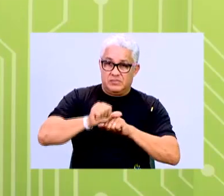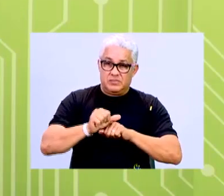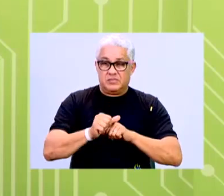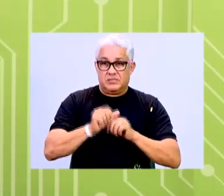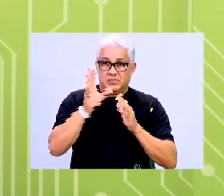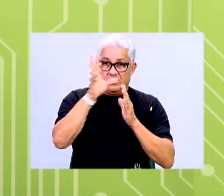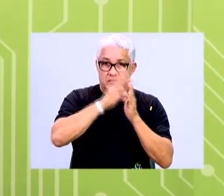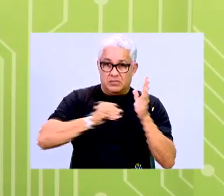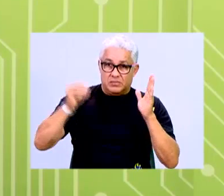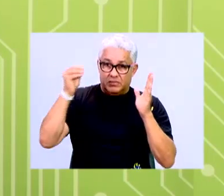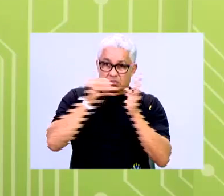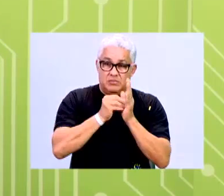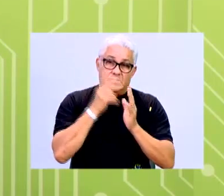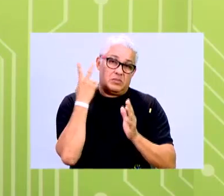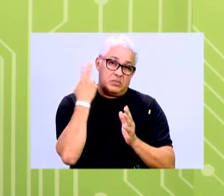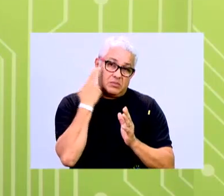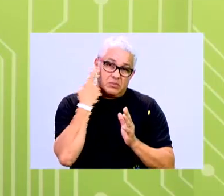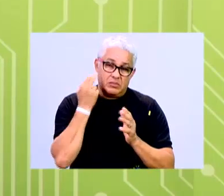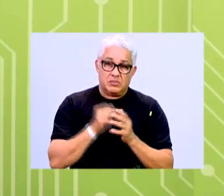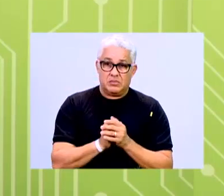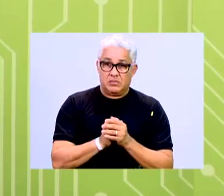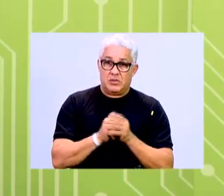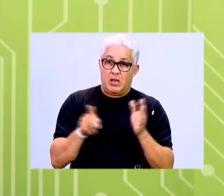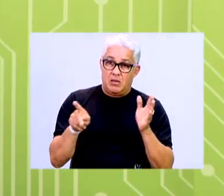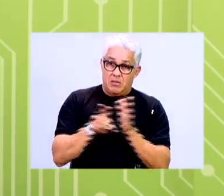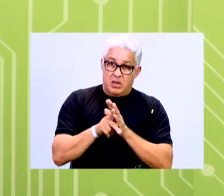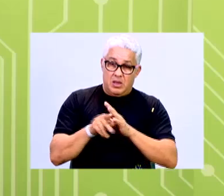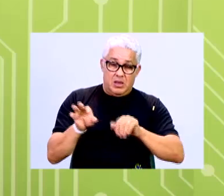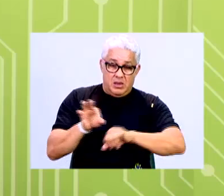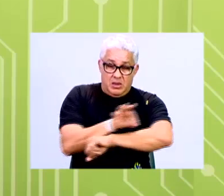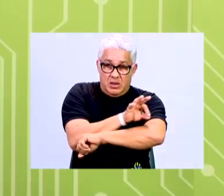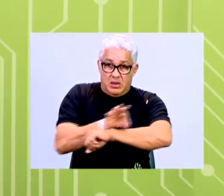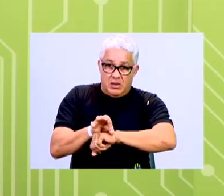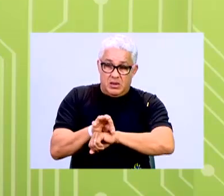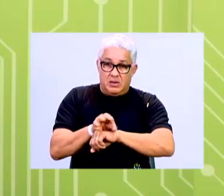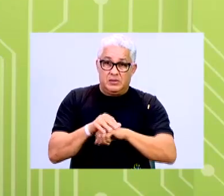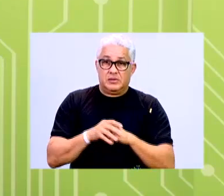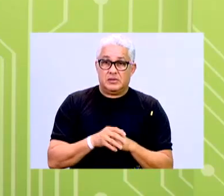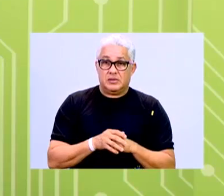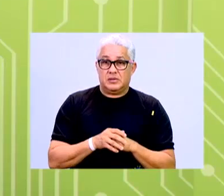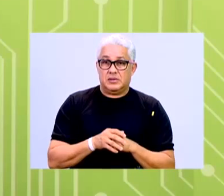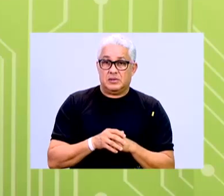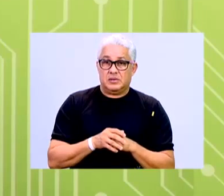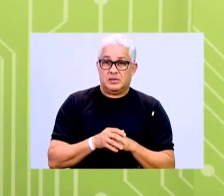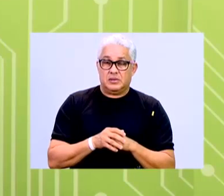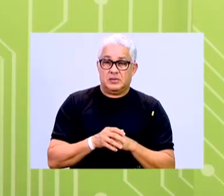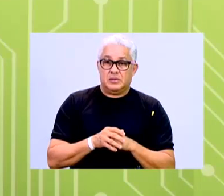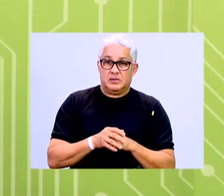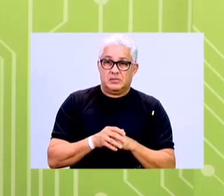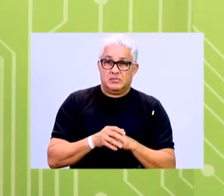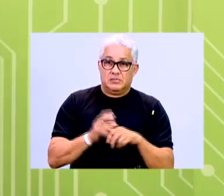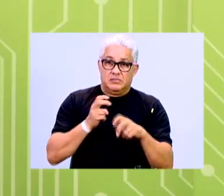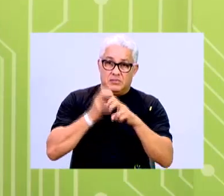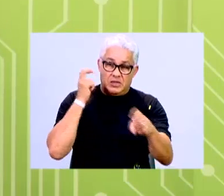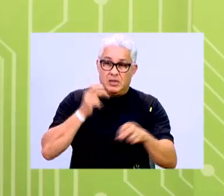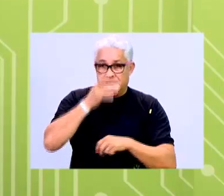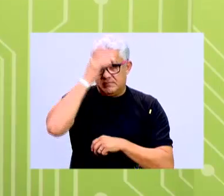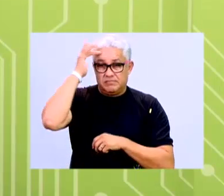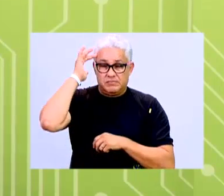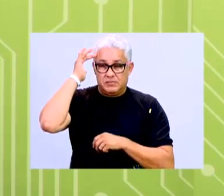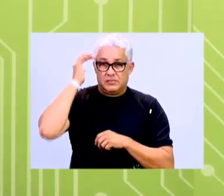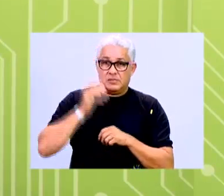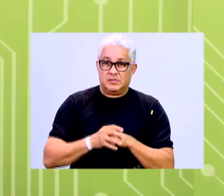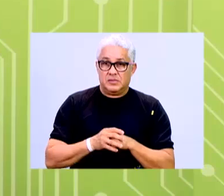linguagem comum em termos de engenharia. Então, para uma pessoa leiga, que não